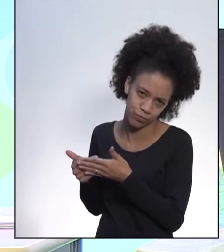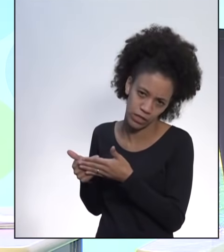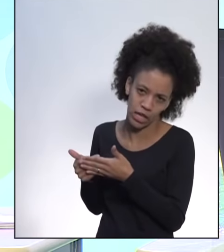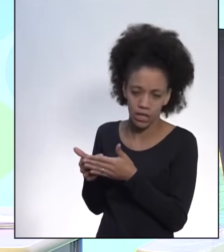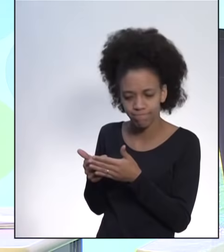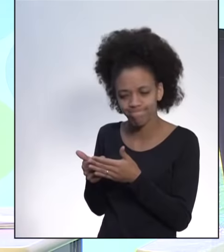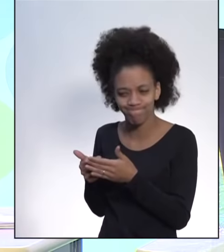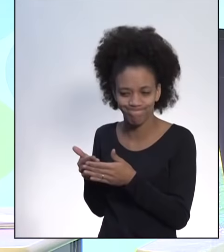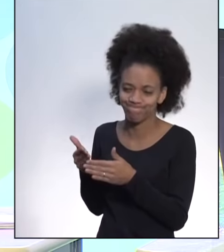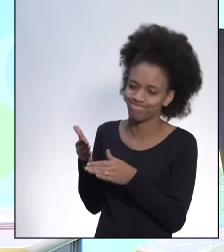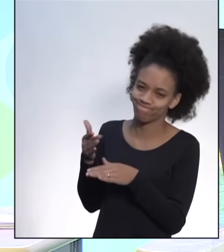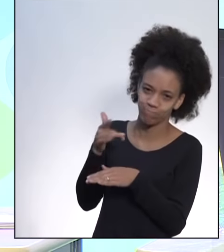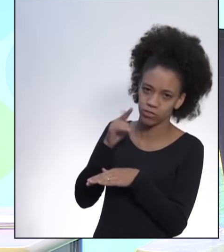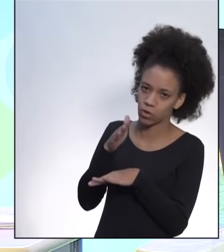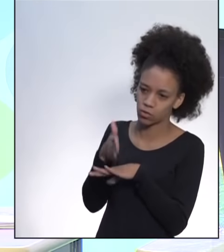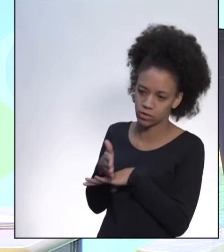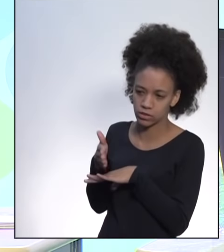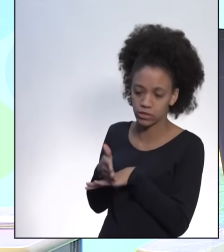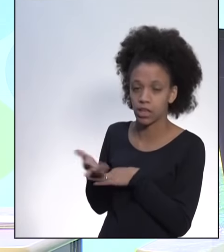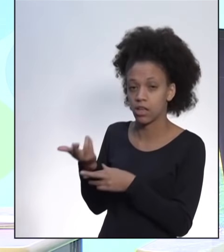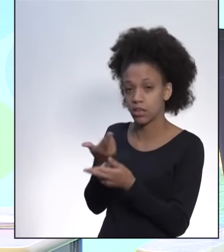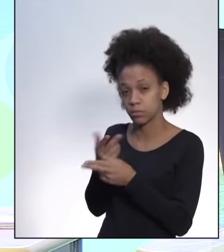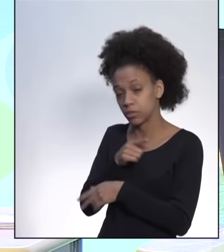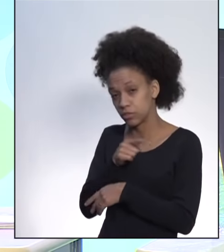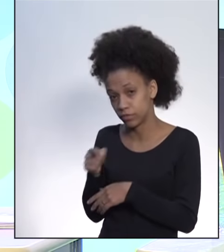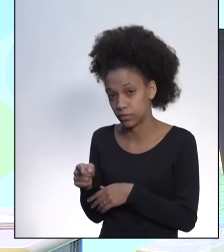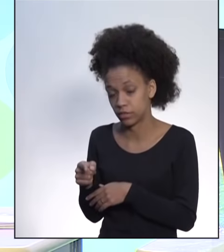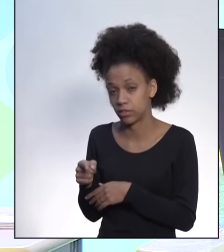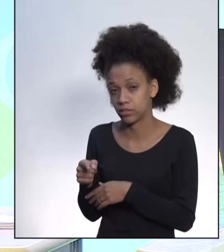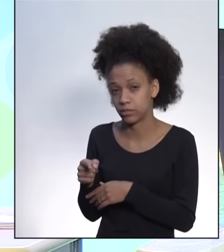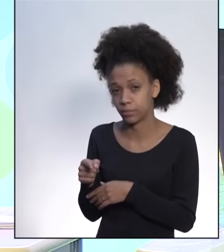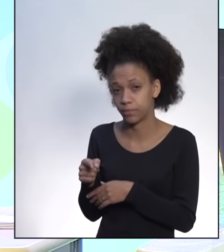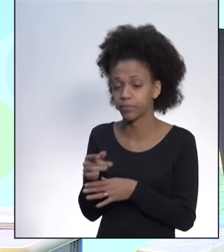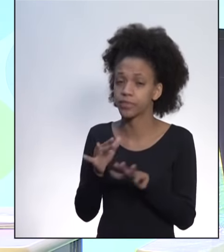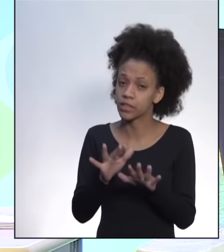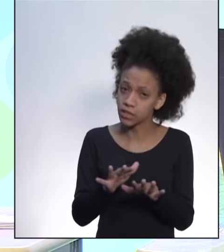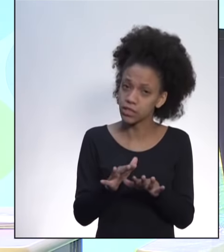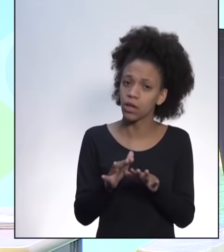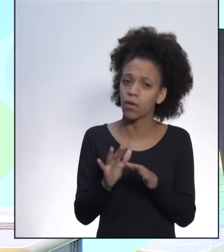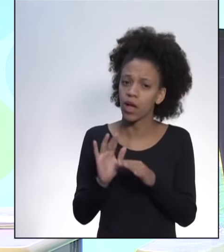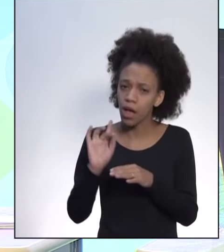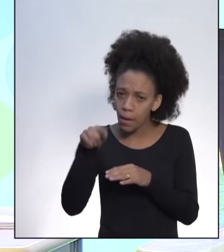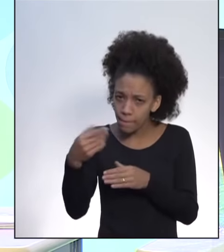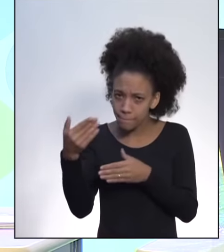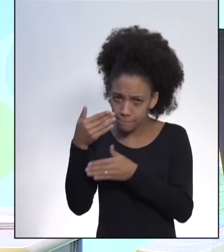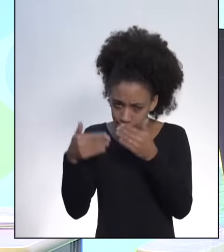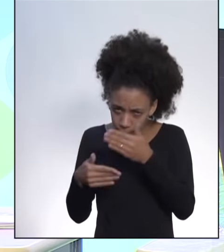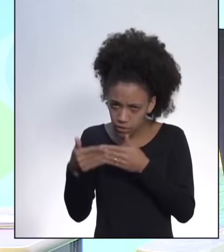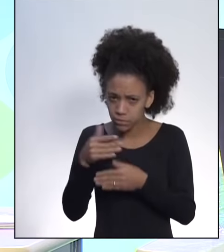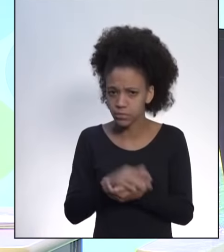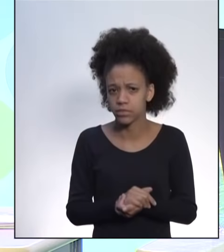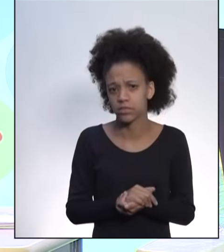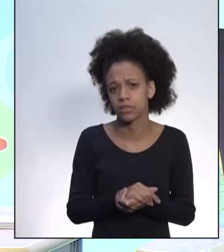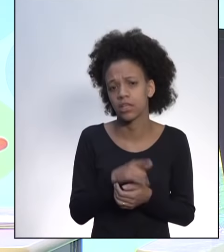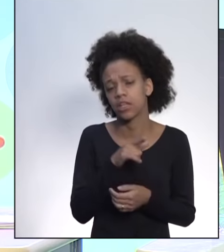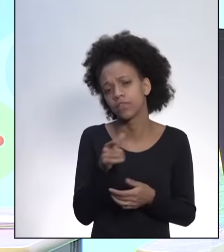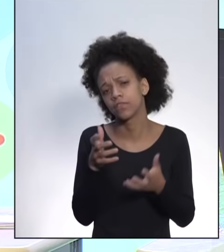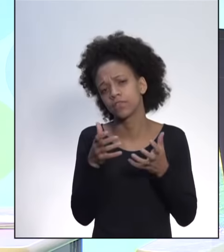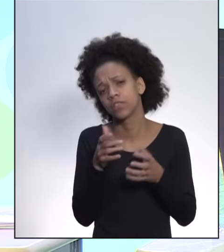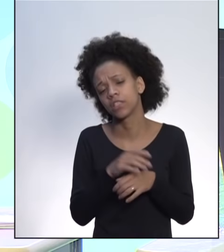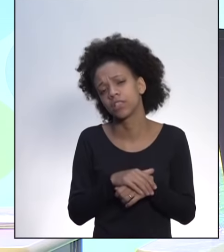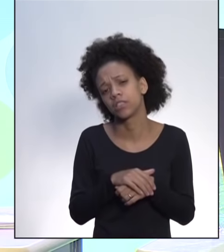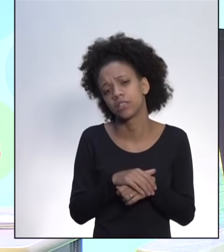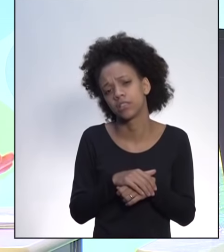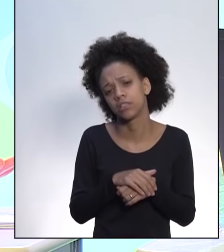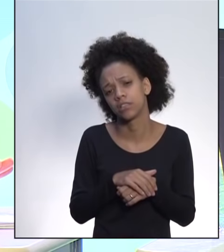gente não tá conseguindo acessar as respostas de vocês é então a gente vai passar para o próximo slide e aí eu quero que